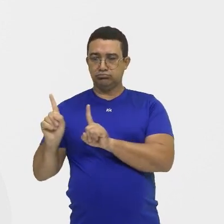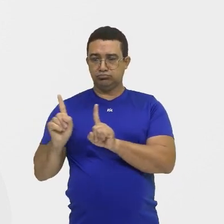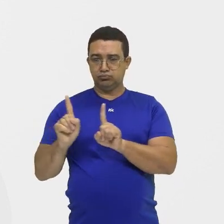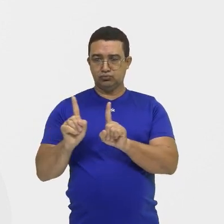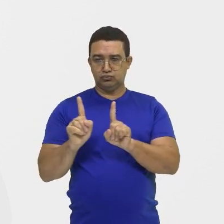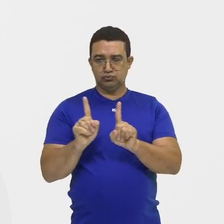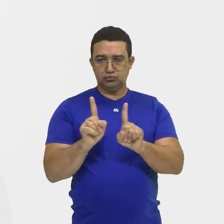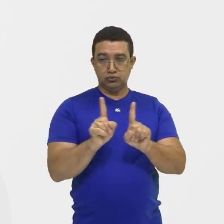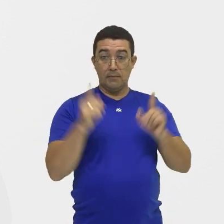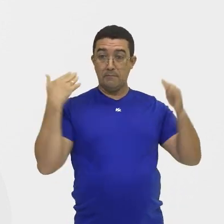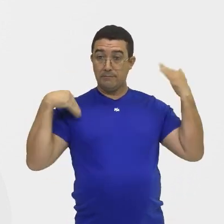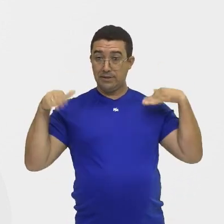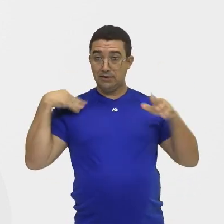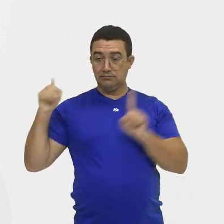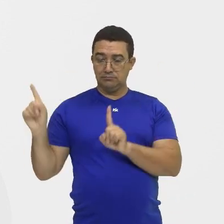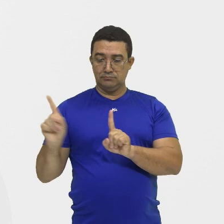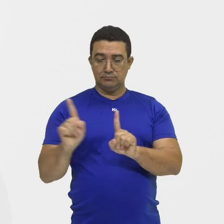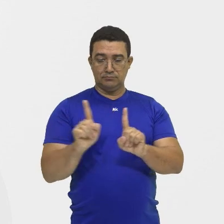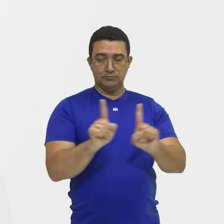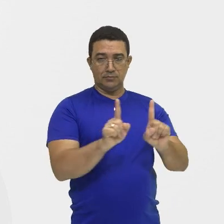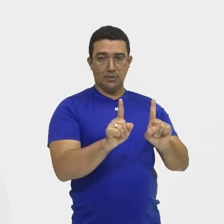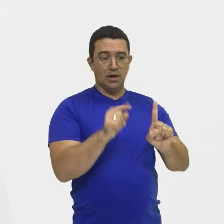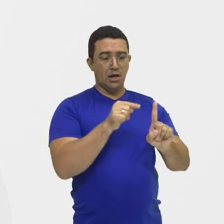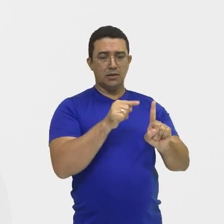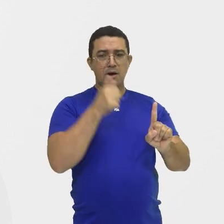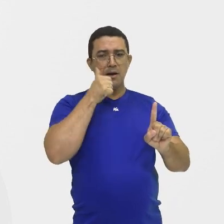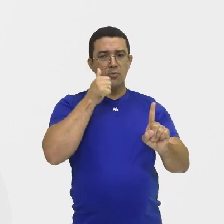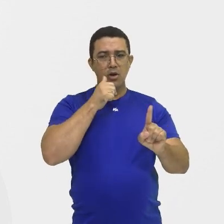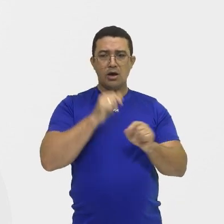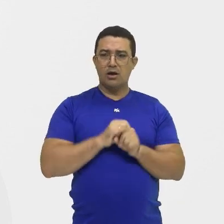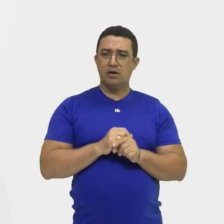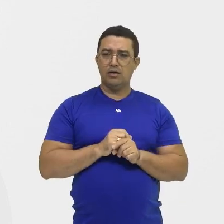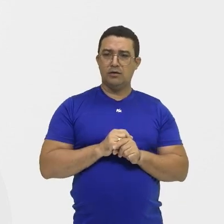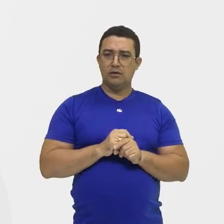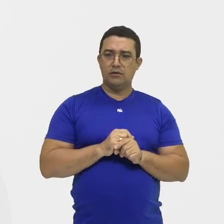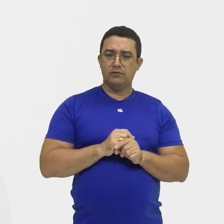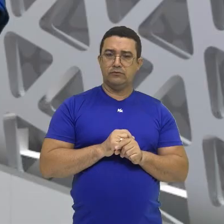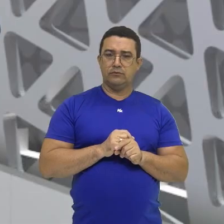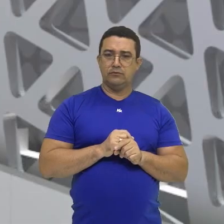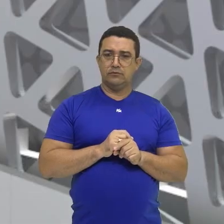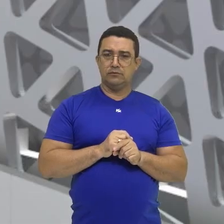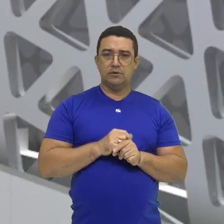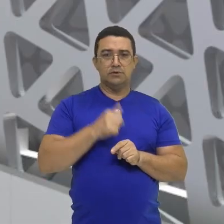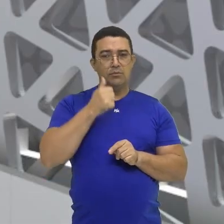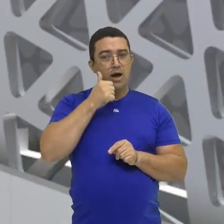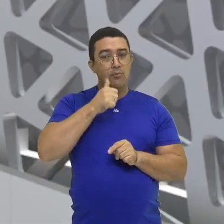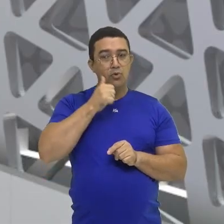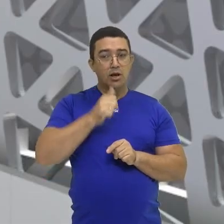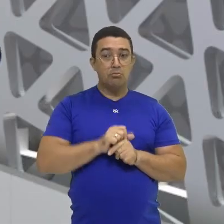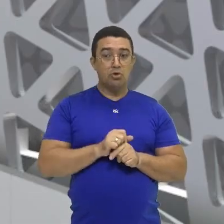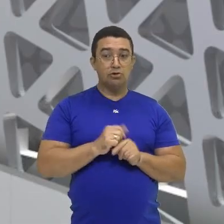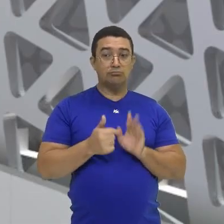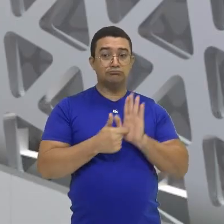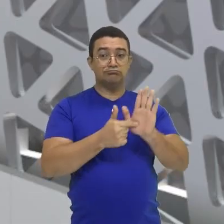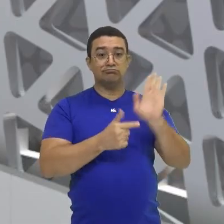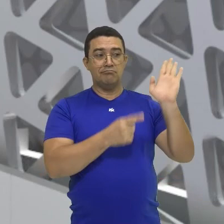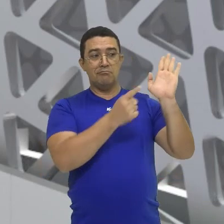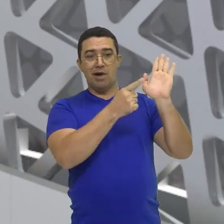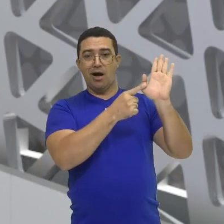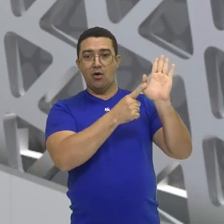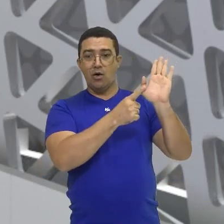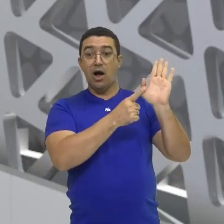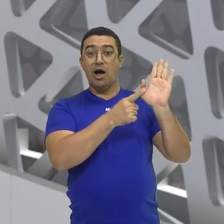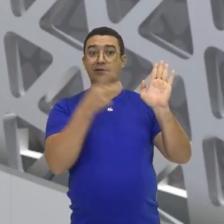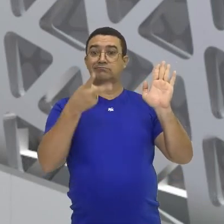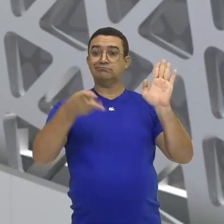certo? E essa mulher discretamente apontar a mão, né? Apontar a mão, mostrar a mão assim para você e